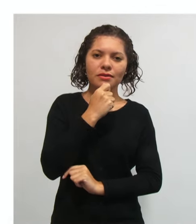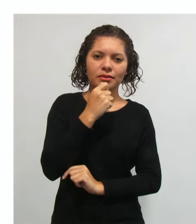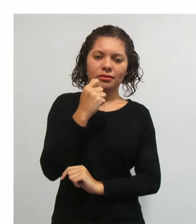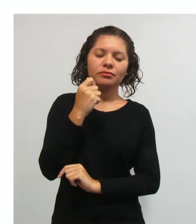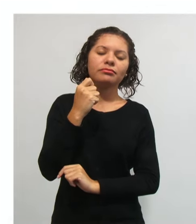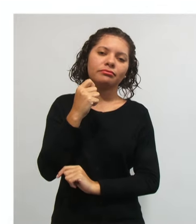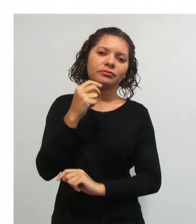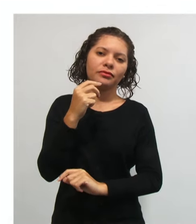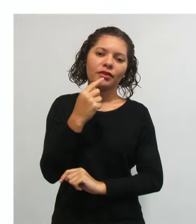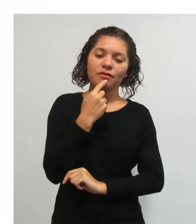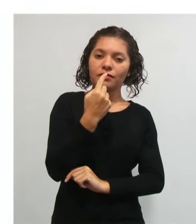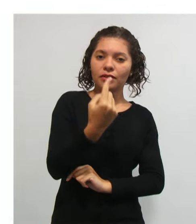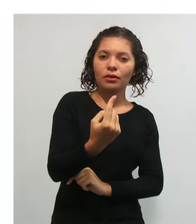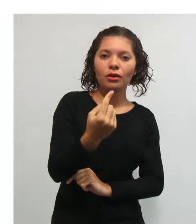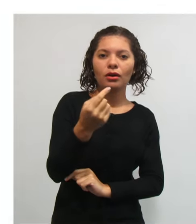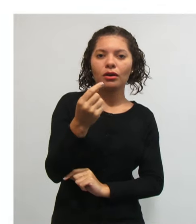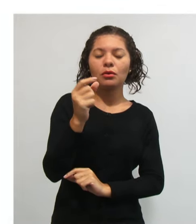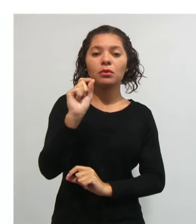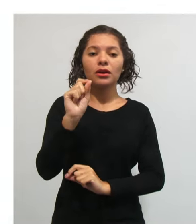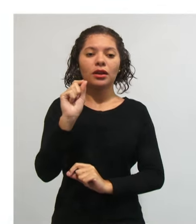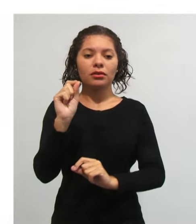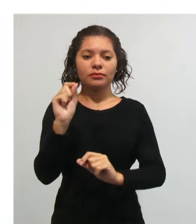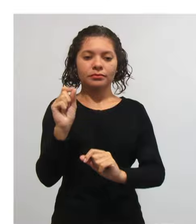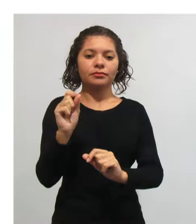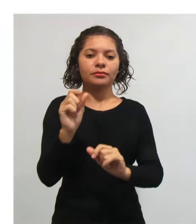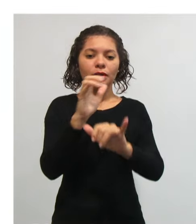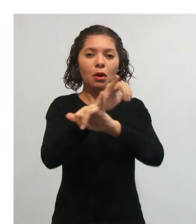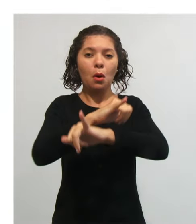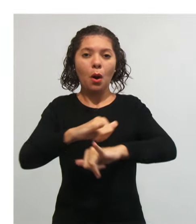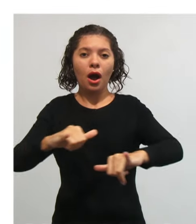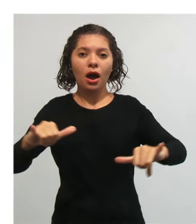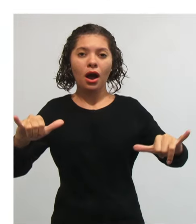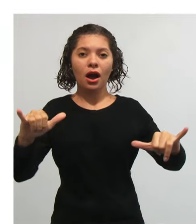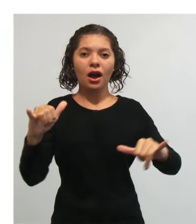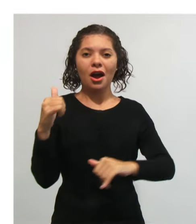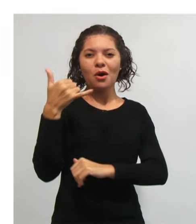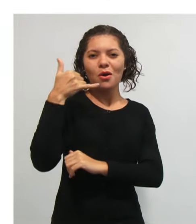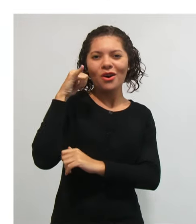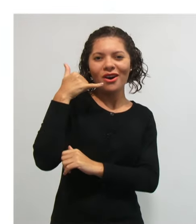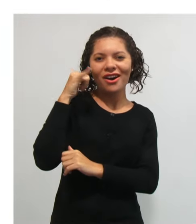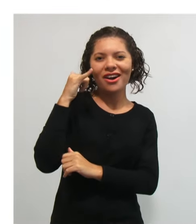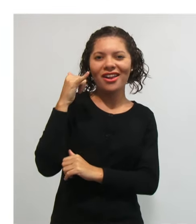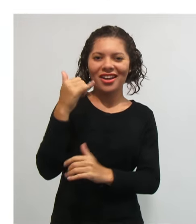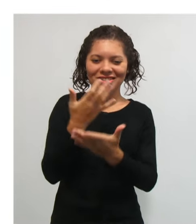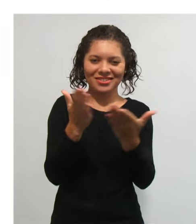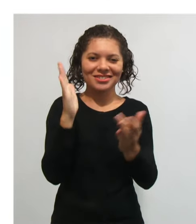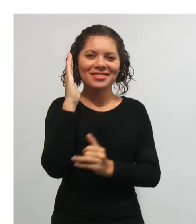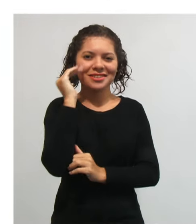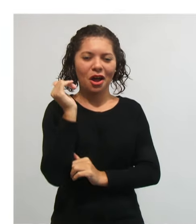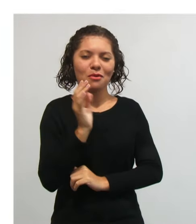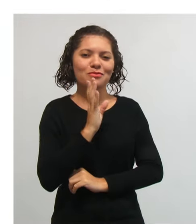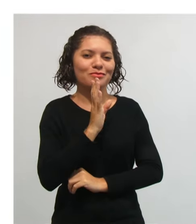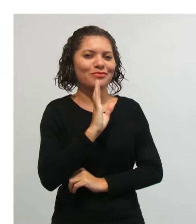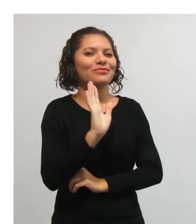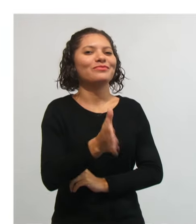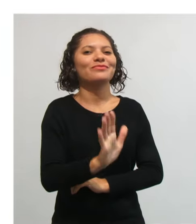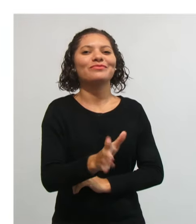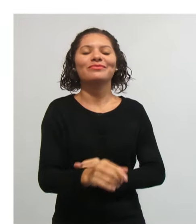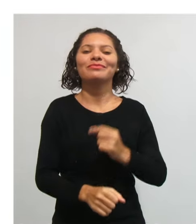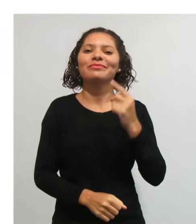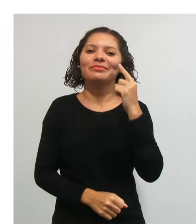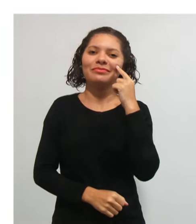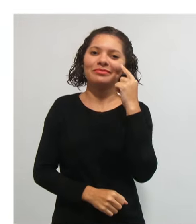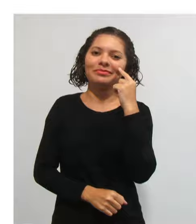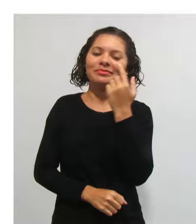disse no lançamento desse aparelho aqui que hoje com certeza você conhece muito bem né olha só o que ele